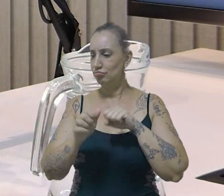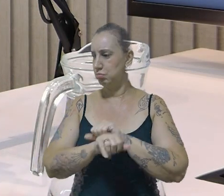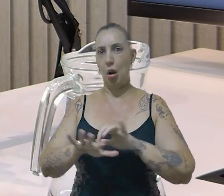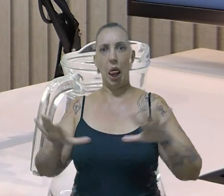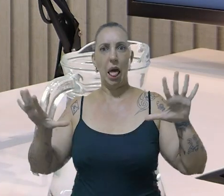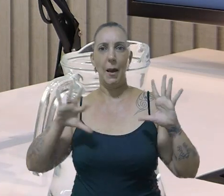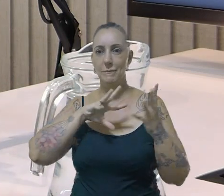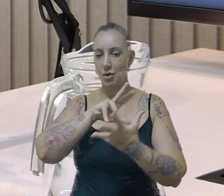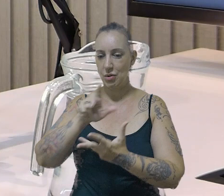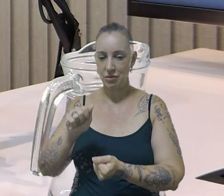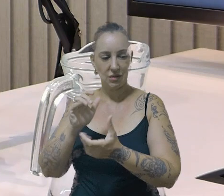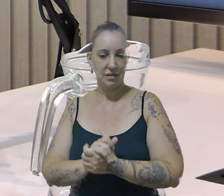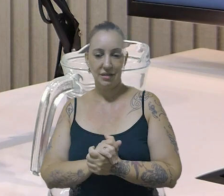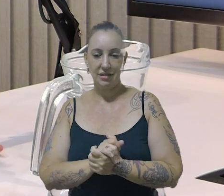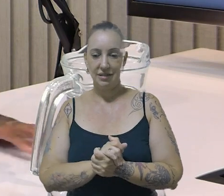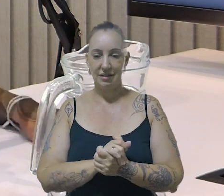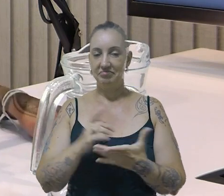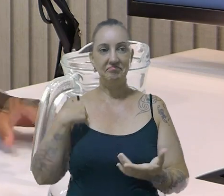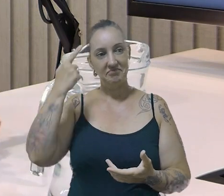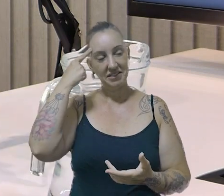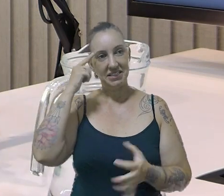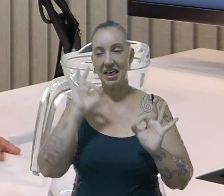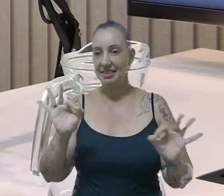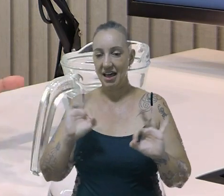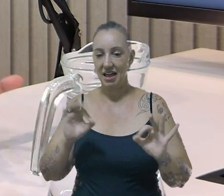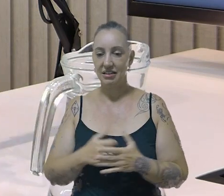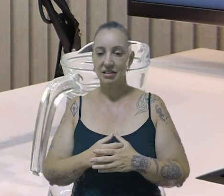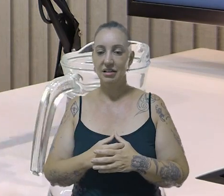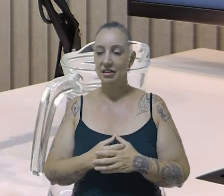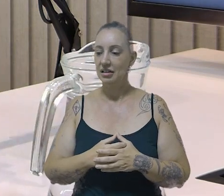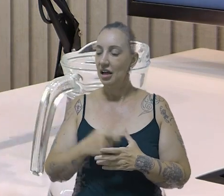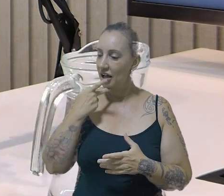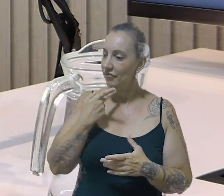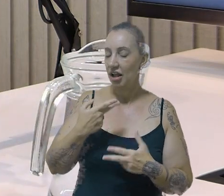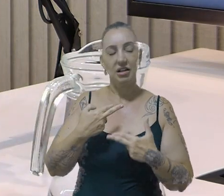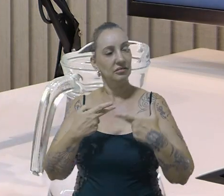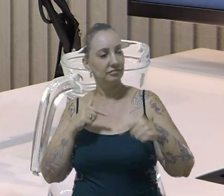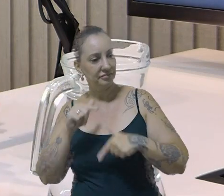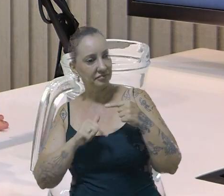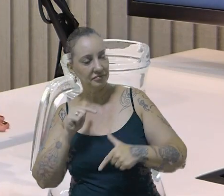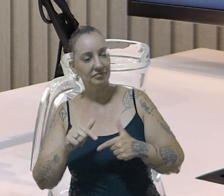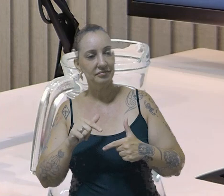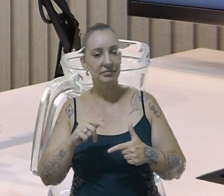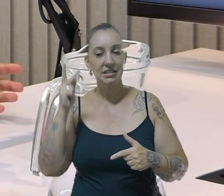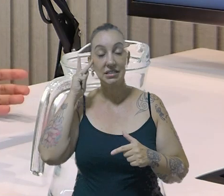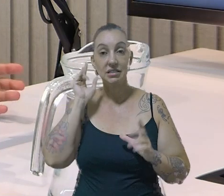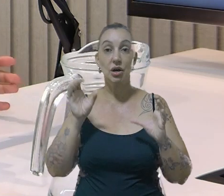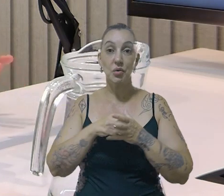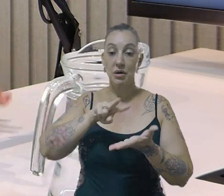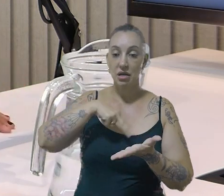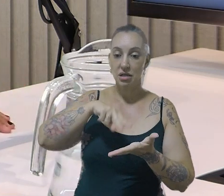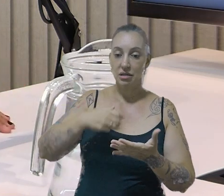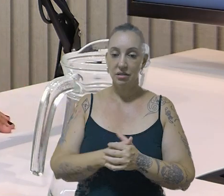mundo assim tipo sem nenhuma perspectiva de nada e ela falando que ia ter uma obra é com a São Paulo companhia de dança eu